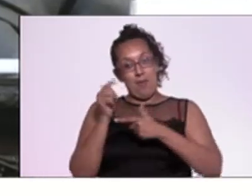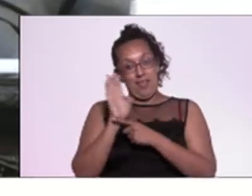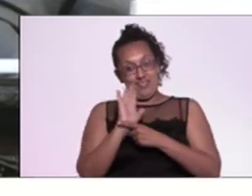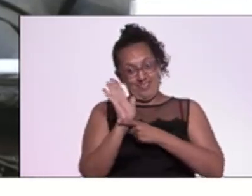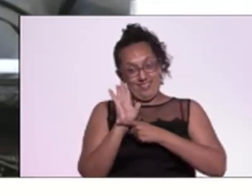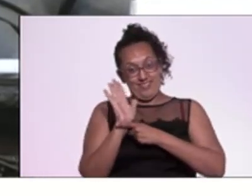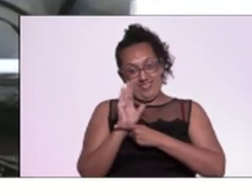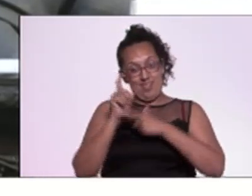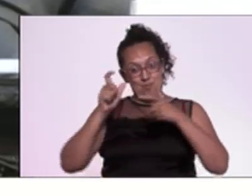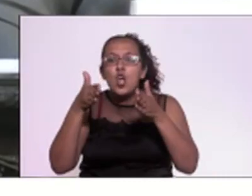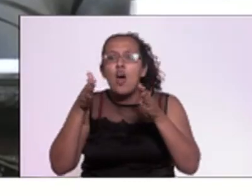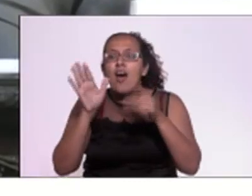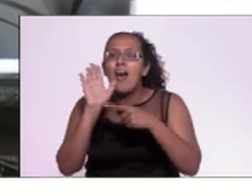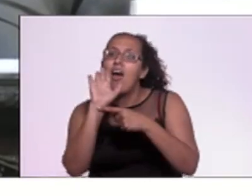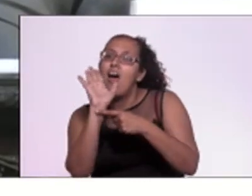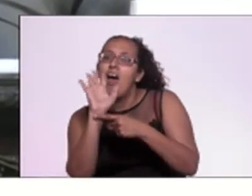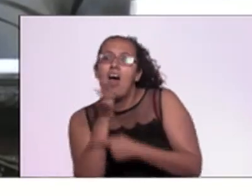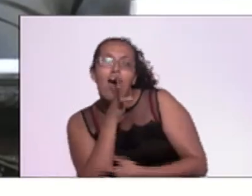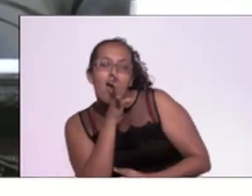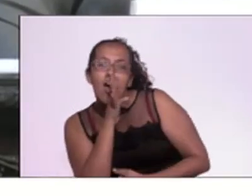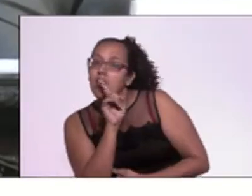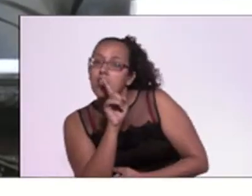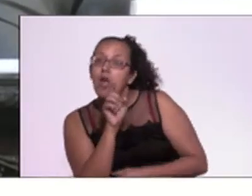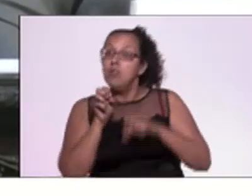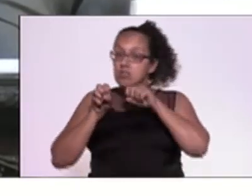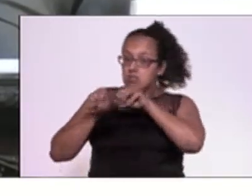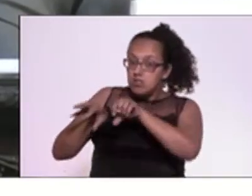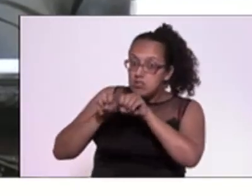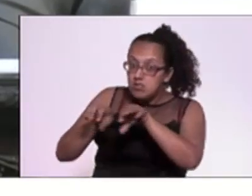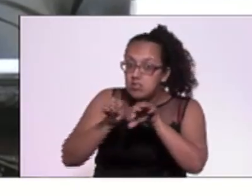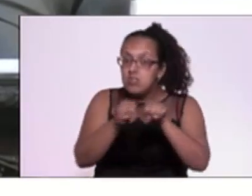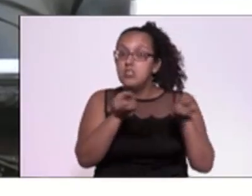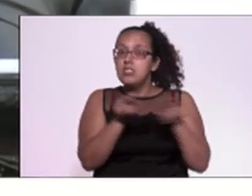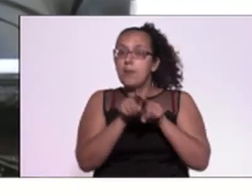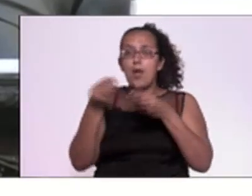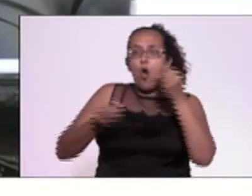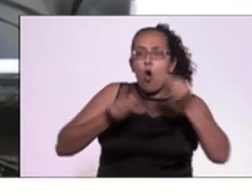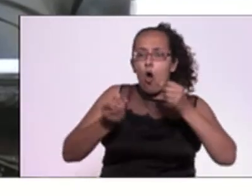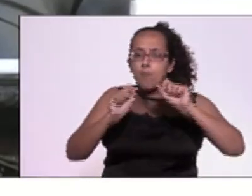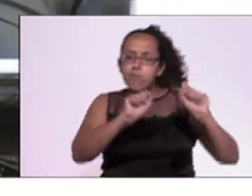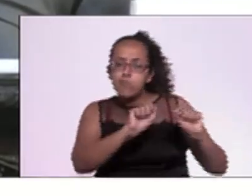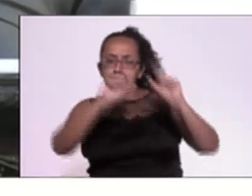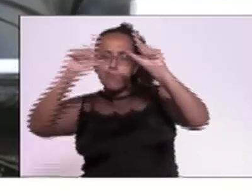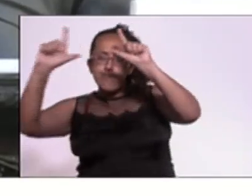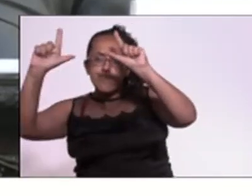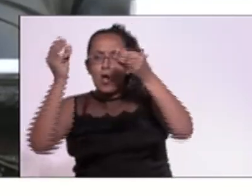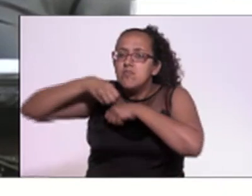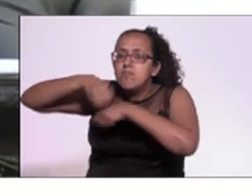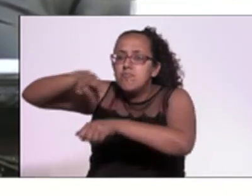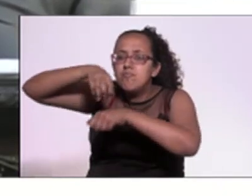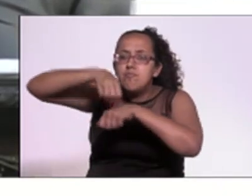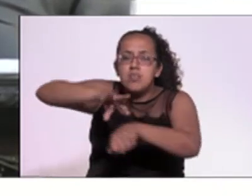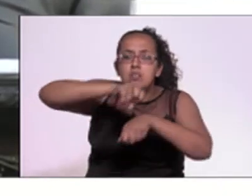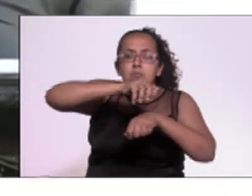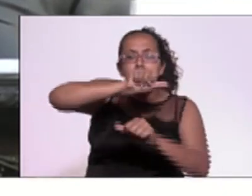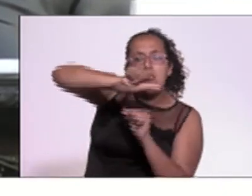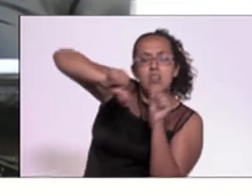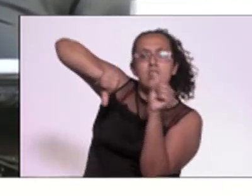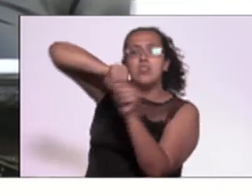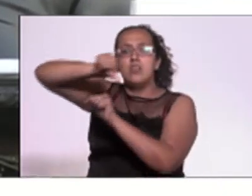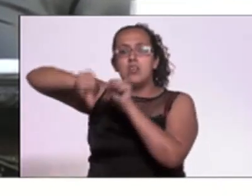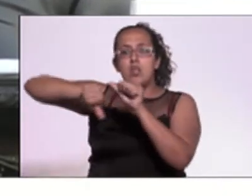chamado Nascente, em Anchieta, que foi realmente uma grande semente para nós todos. Está aqui o Gueba deve estar